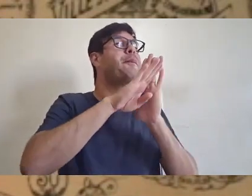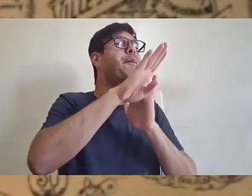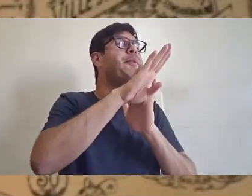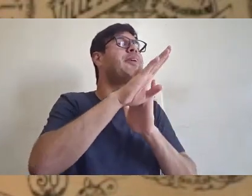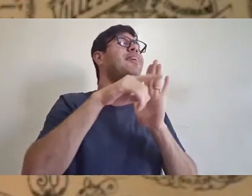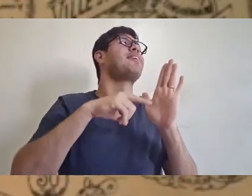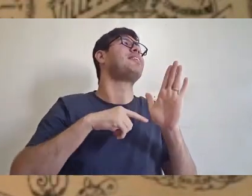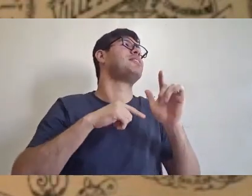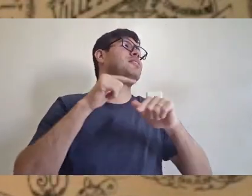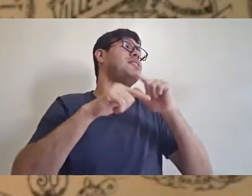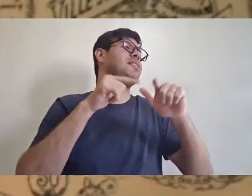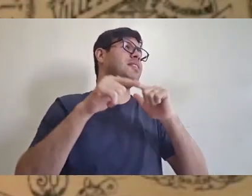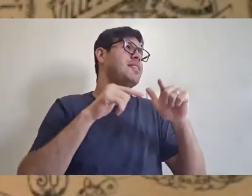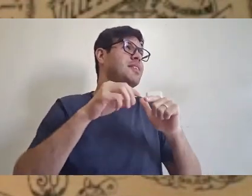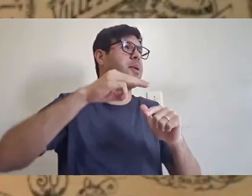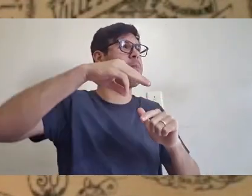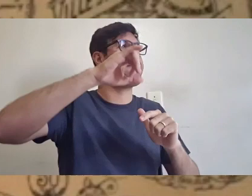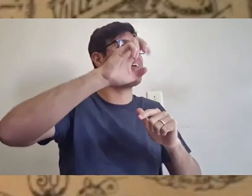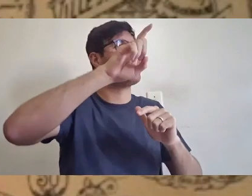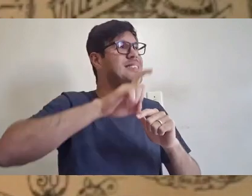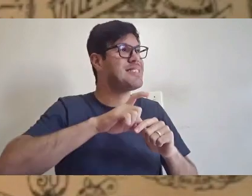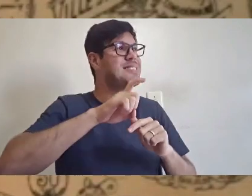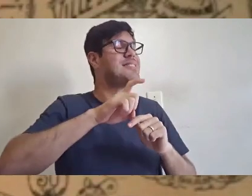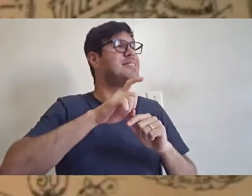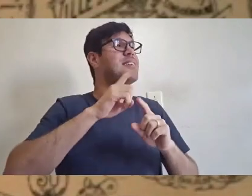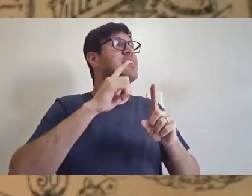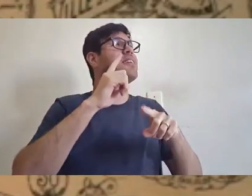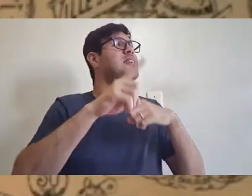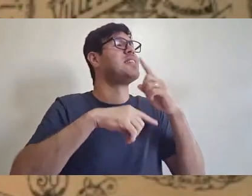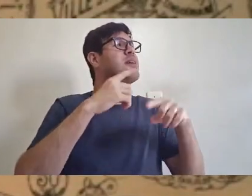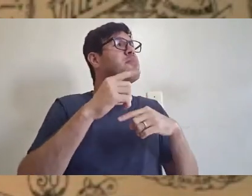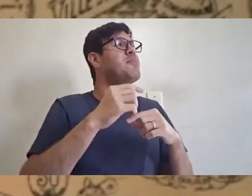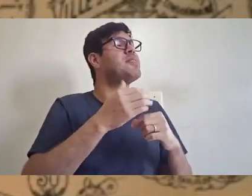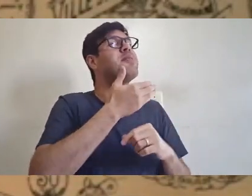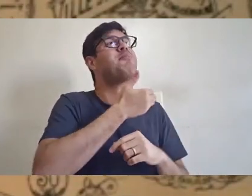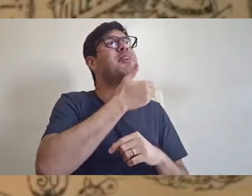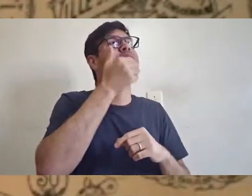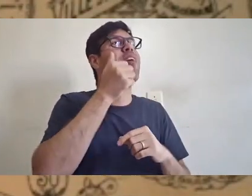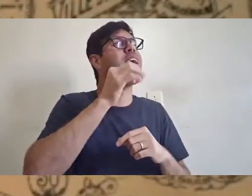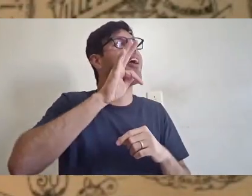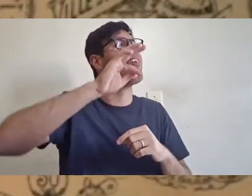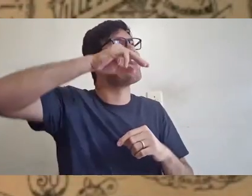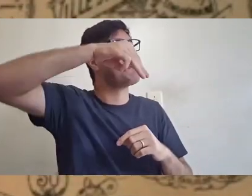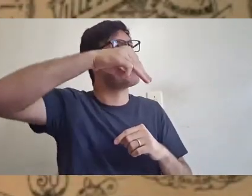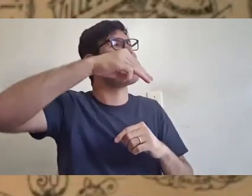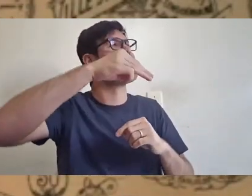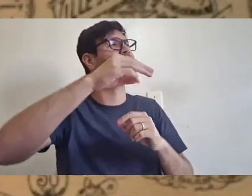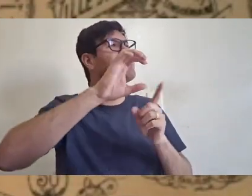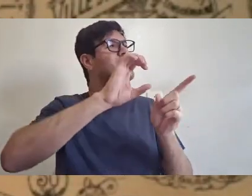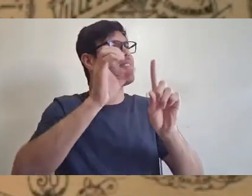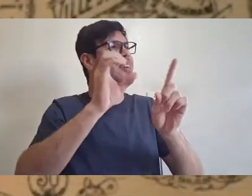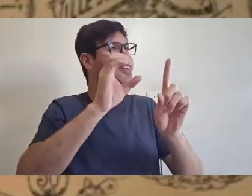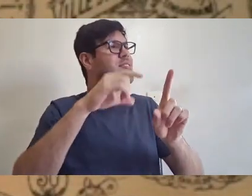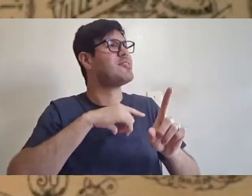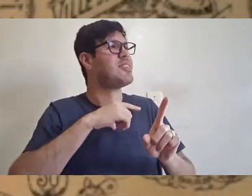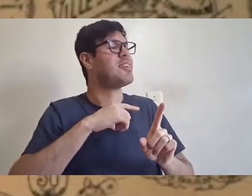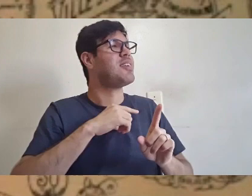que hoje é Mix, e passou agora a ser a Melhor FM, e na Educadora, que ainda